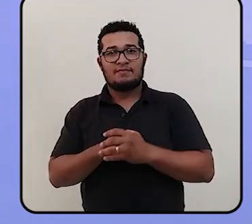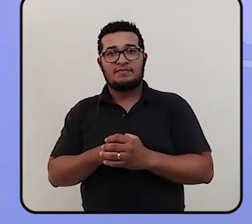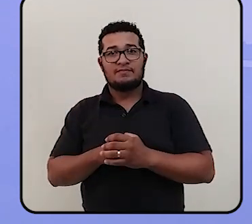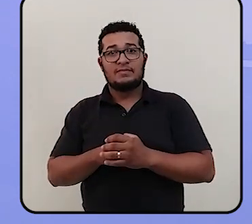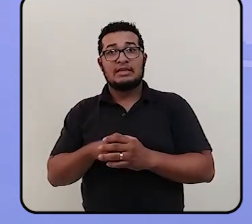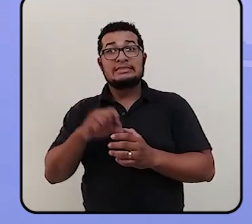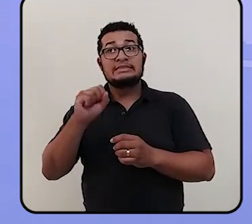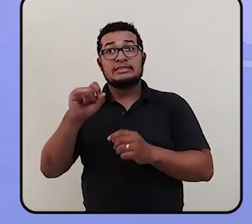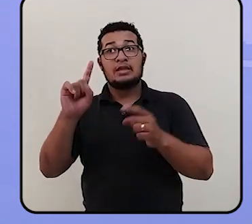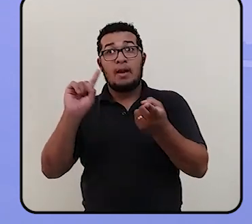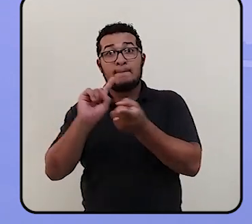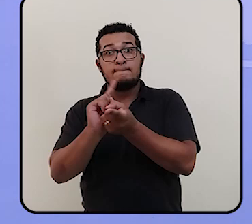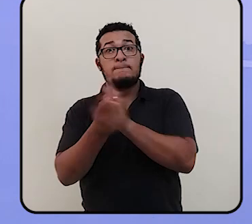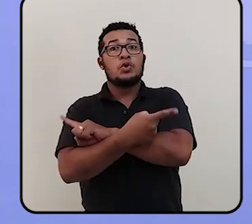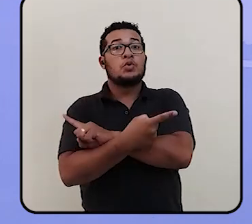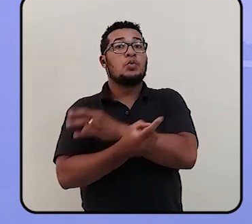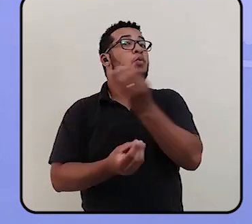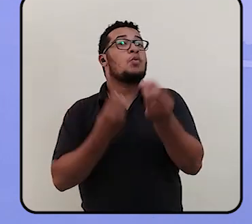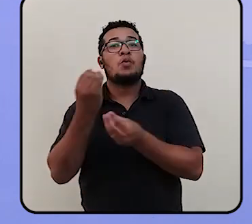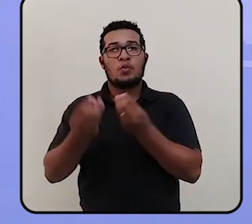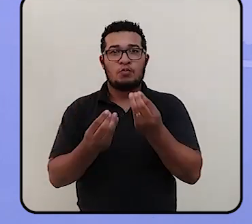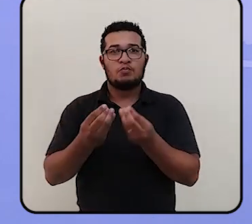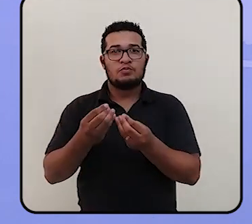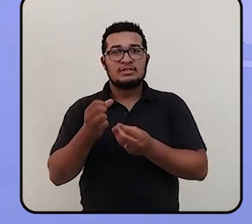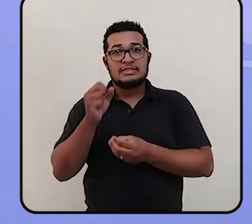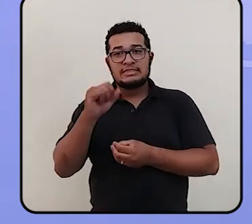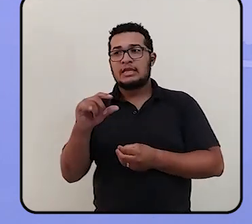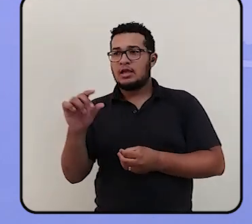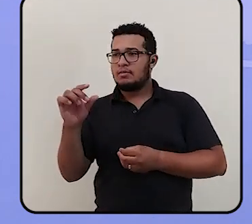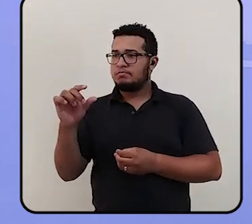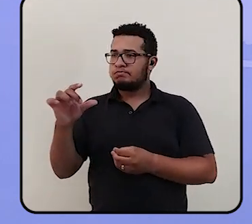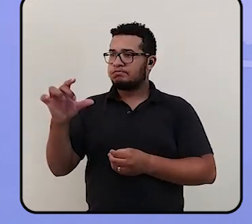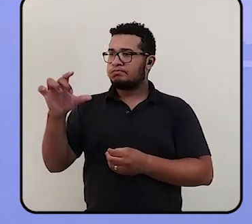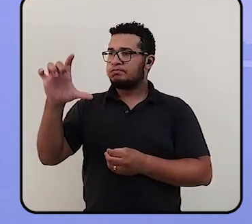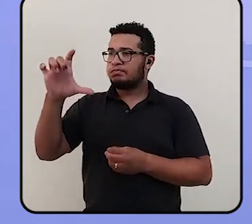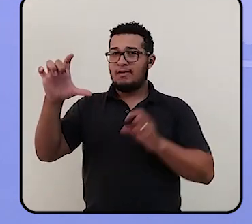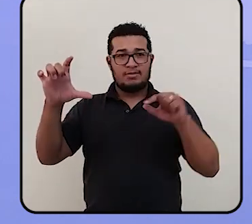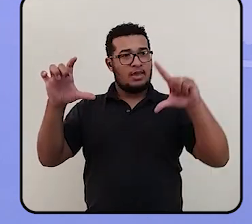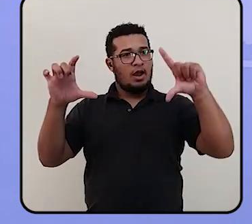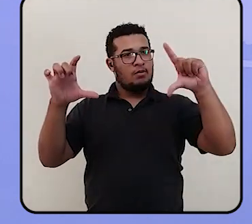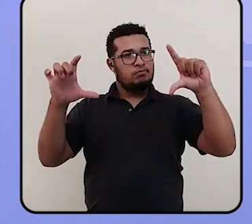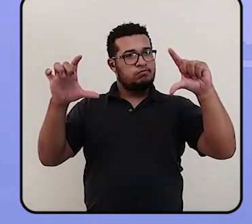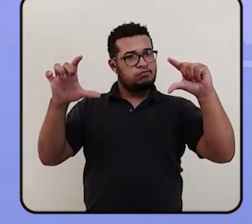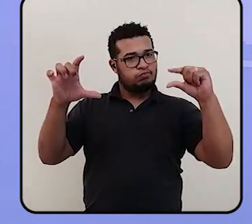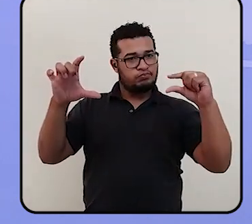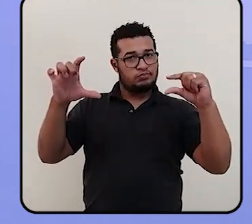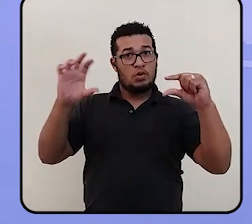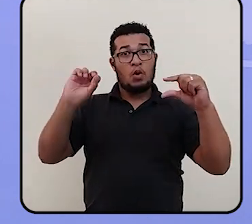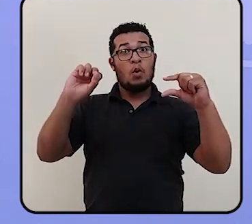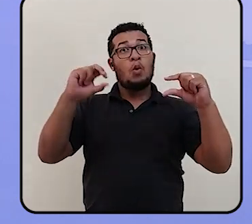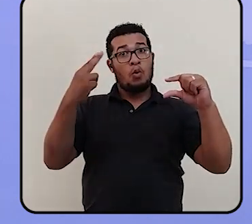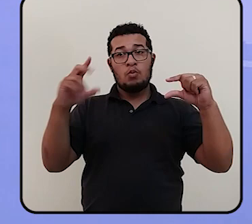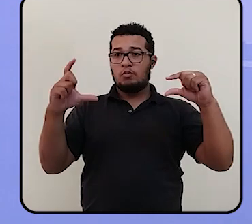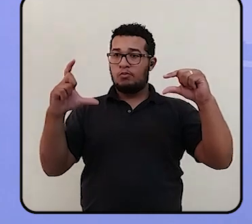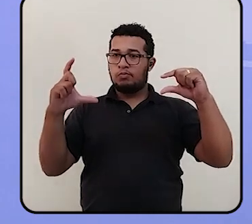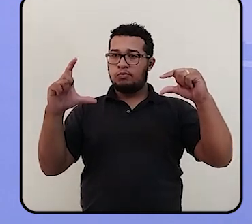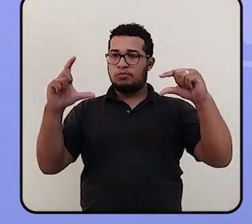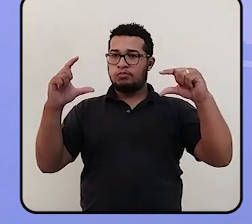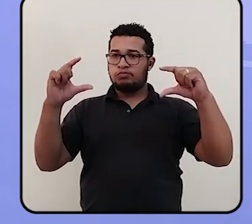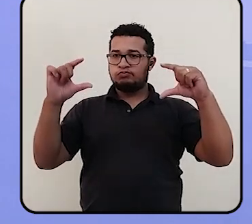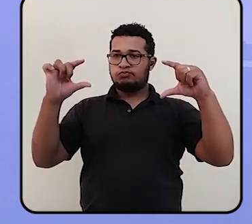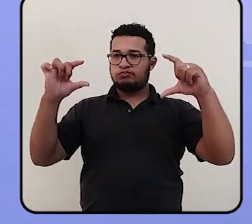desce. Quando que ela é inversamente proporcional? Uma grandeza está subindo, a outra está descendo.